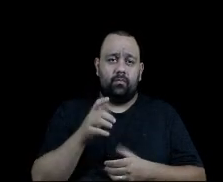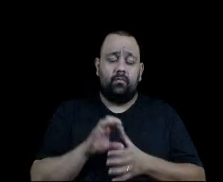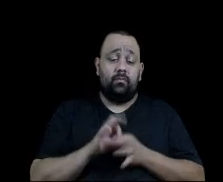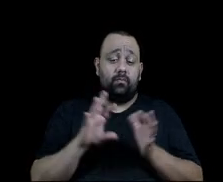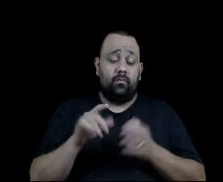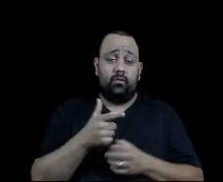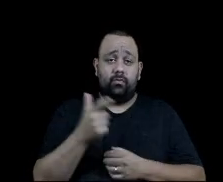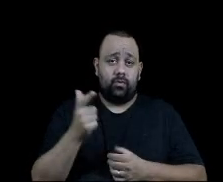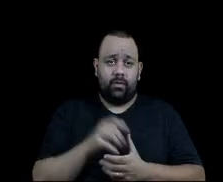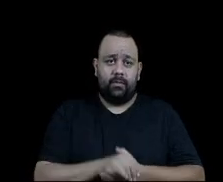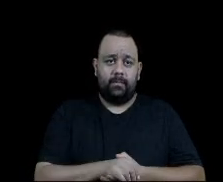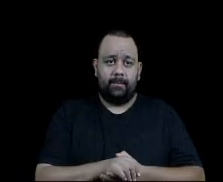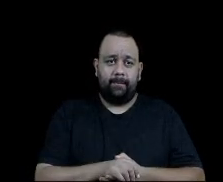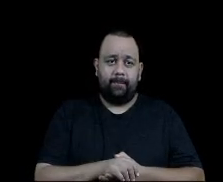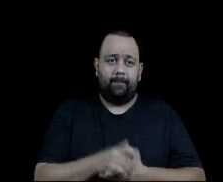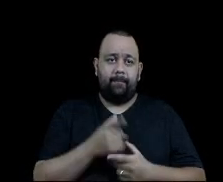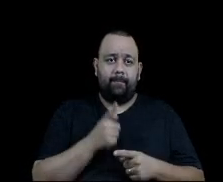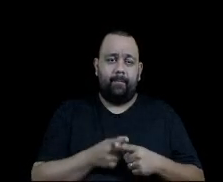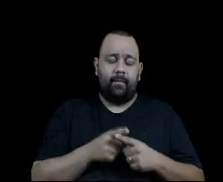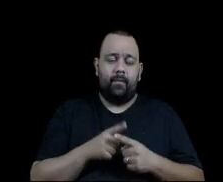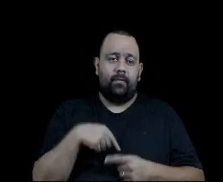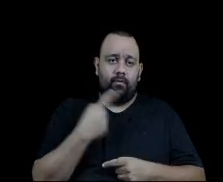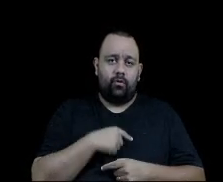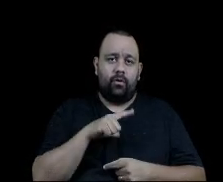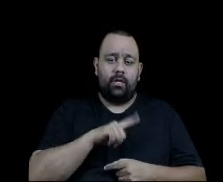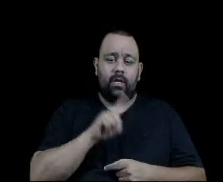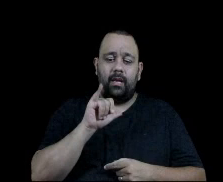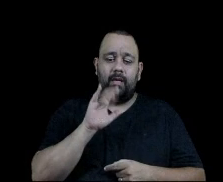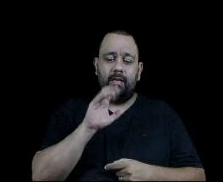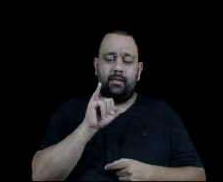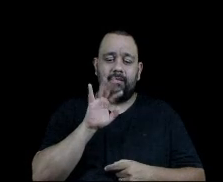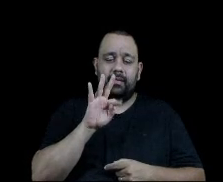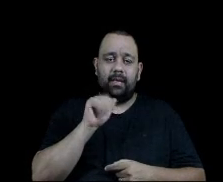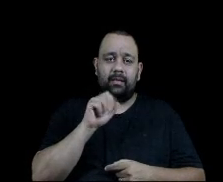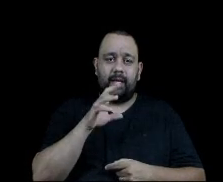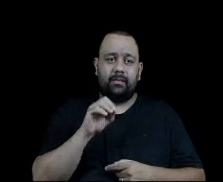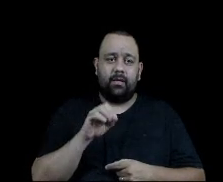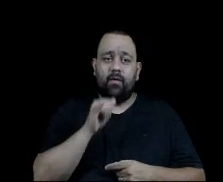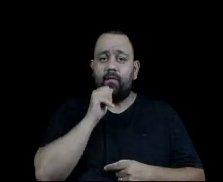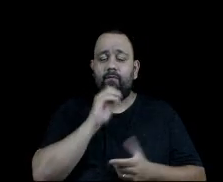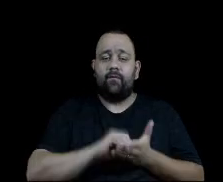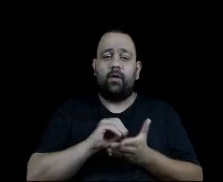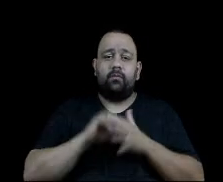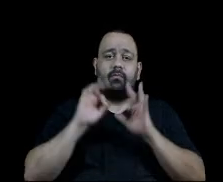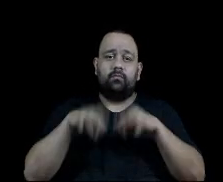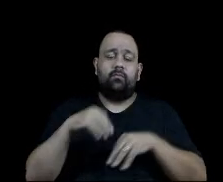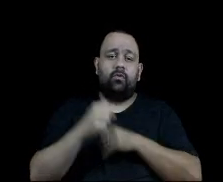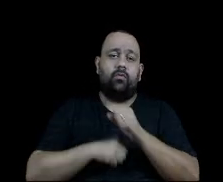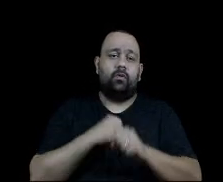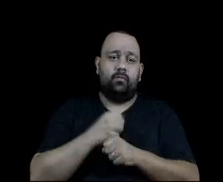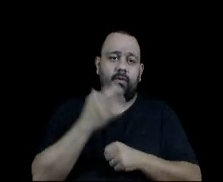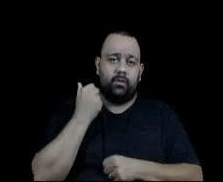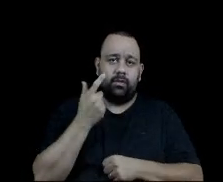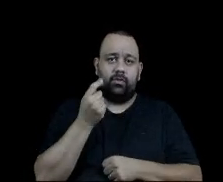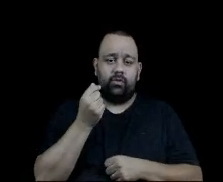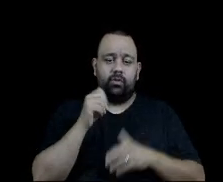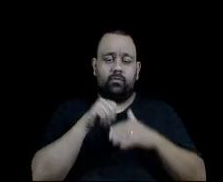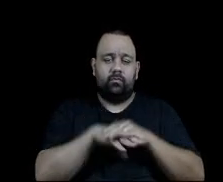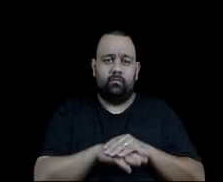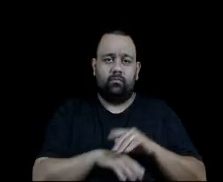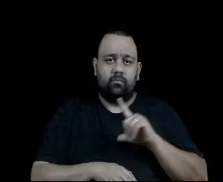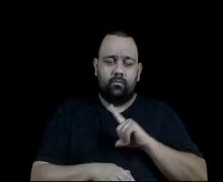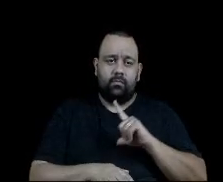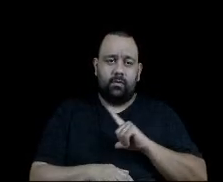Então, eu não posso falar que eu tenho isso disponível. Porque a gente tem as licitações que não se encerraram o ano passado, que